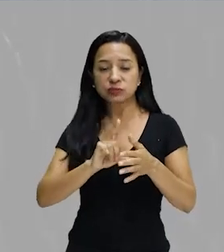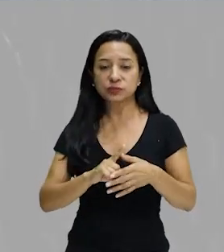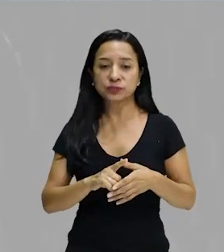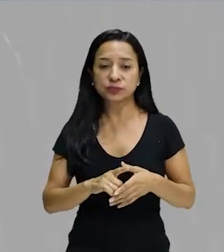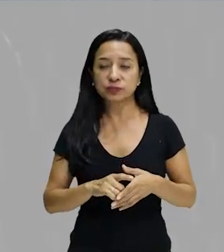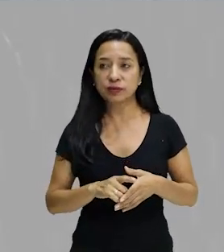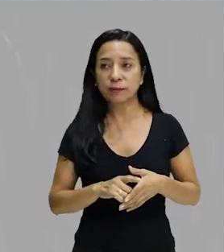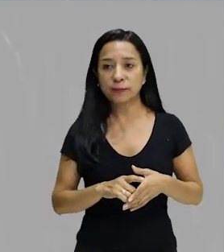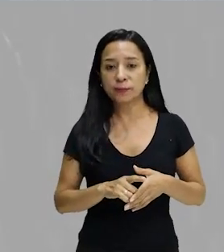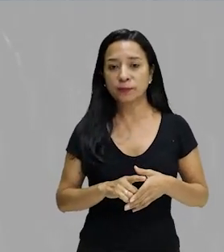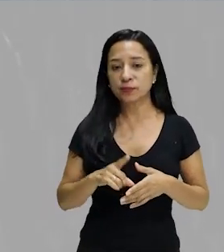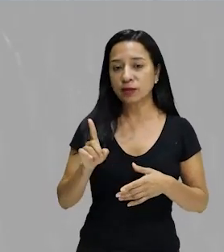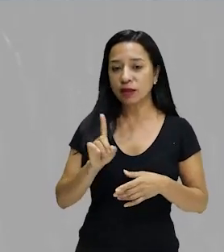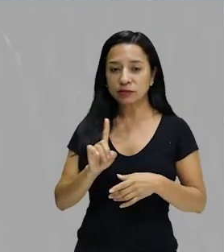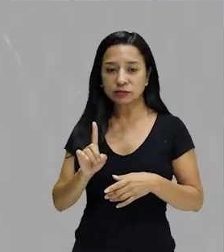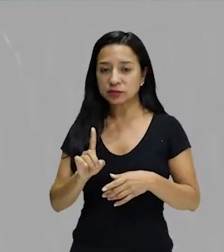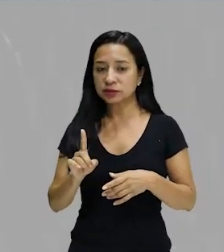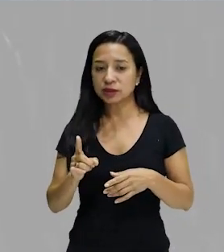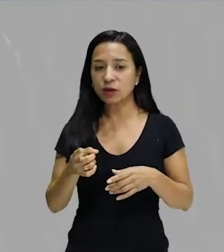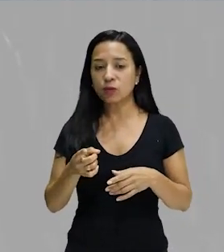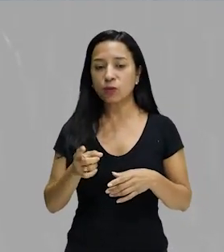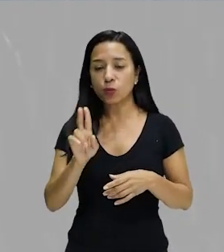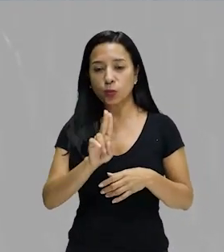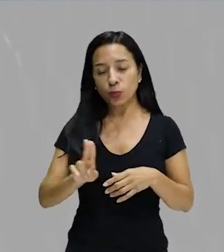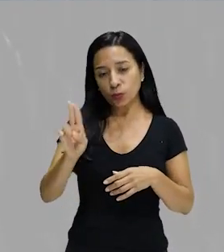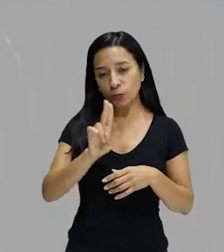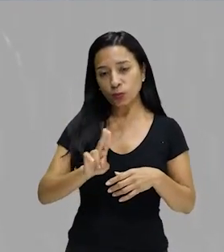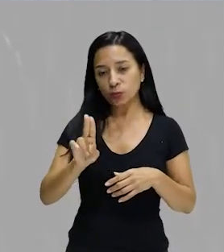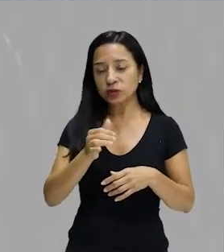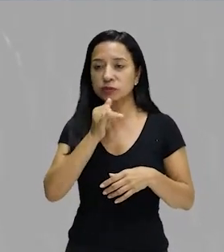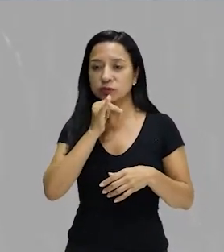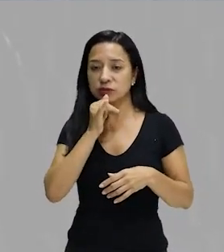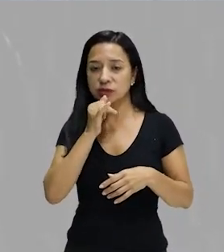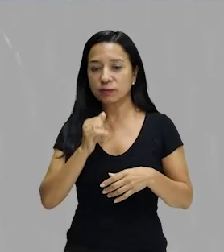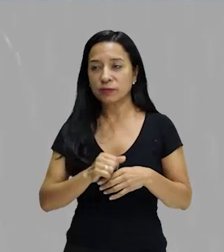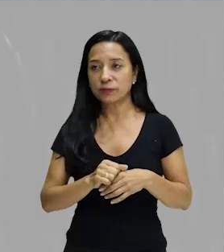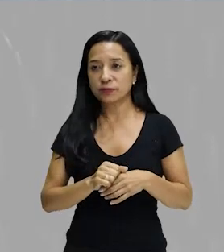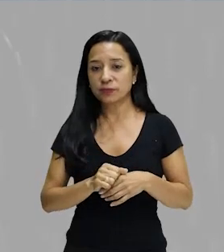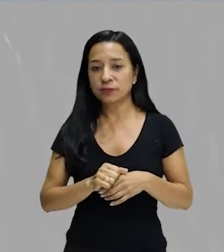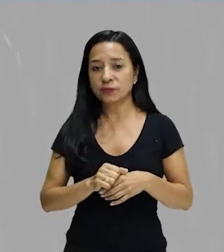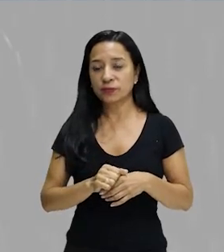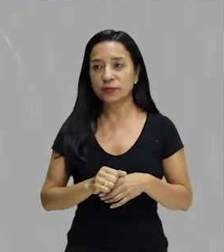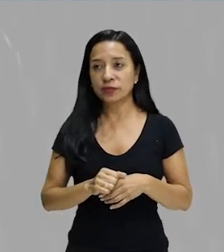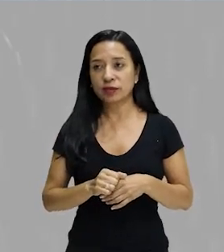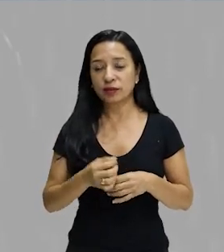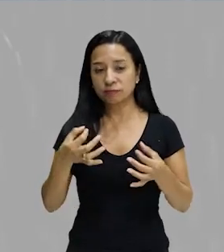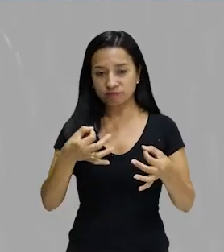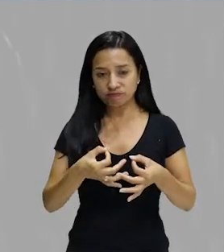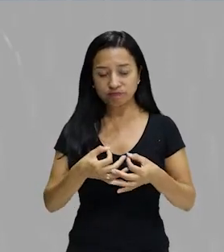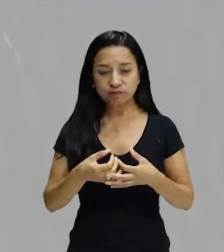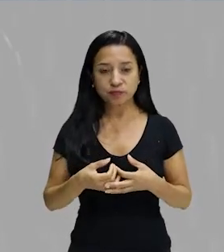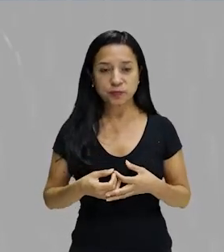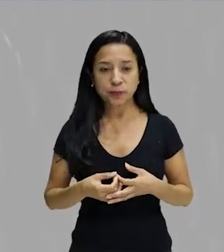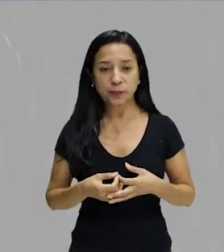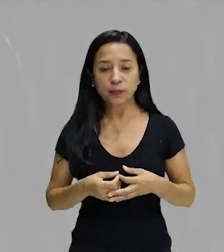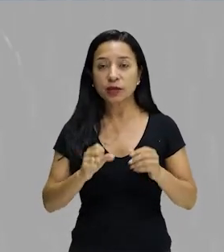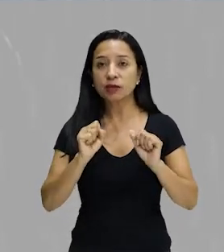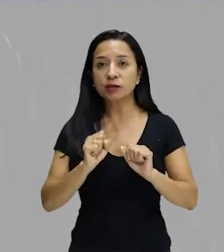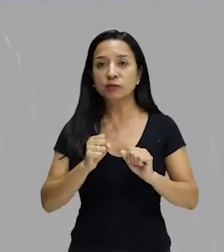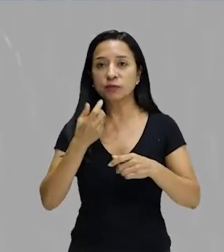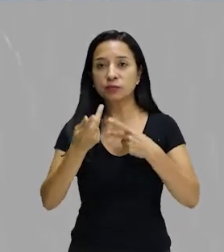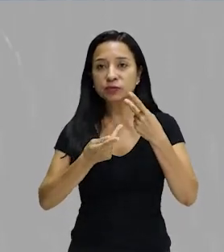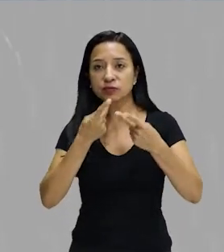caso, não caberia àquele exemplo. Mas esse aqui cabe, certo? Então, eu posso dizer